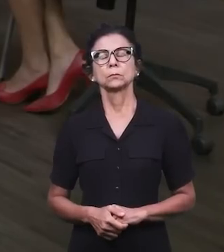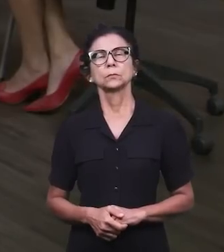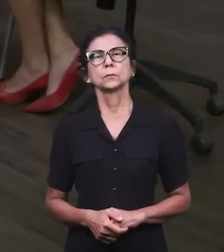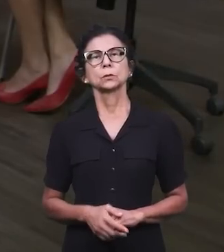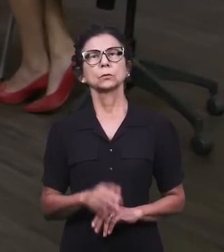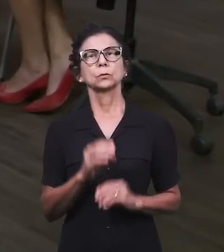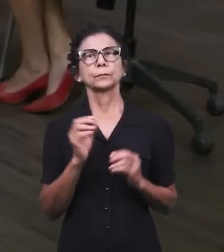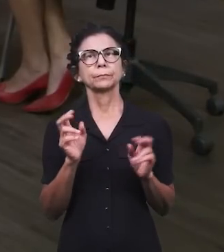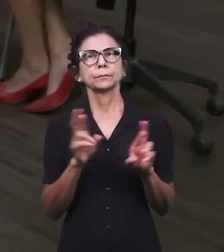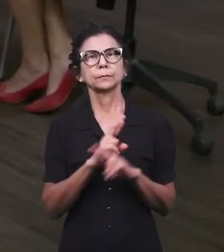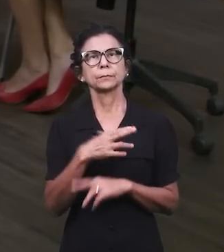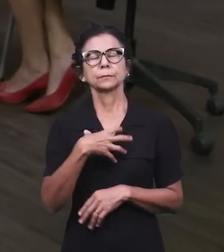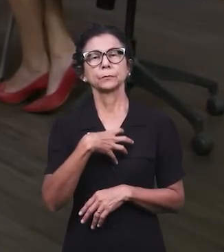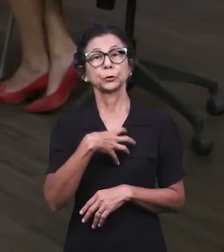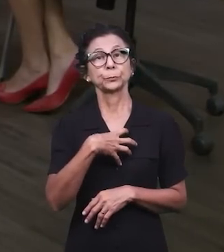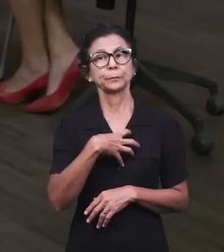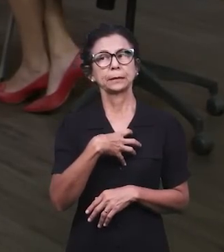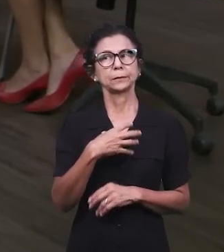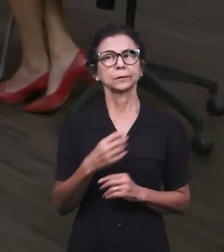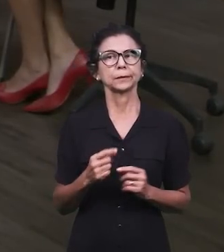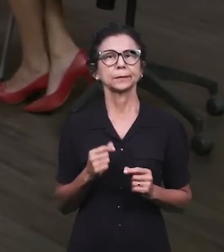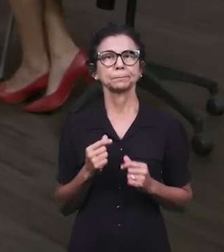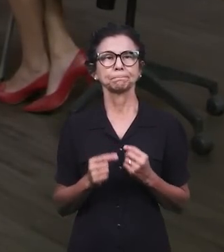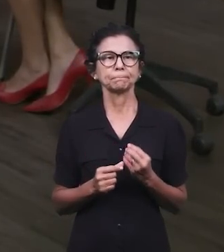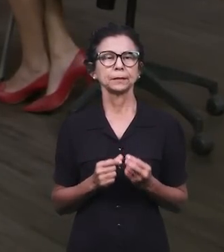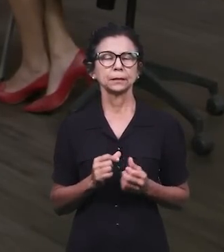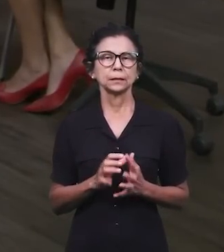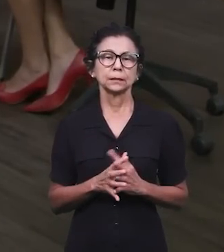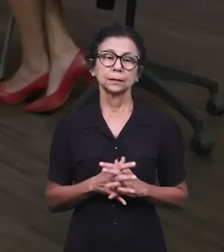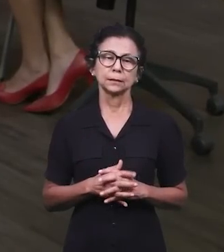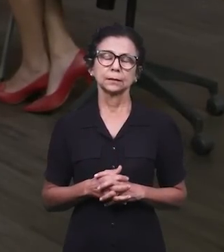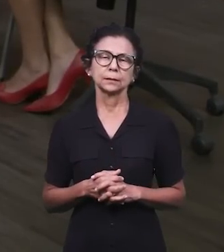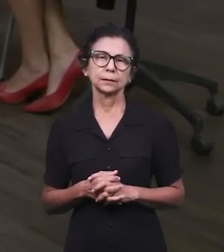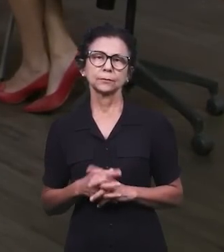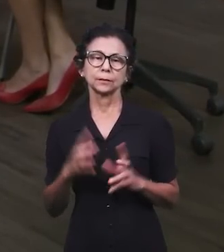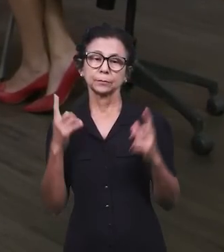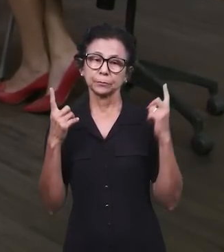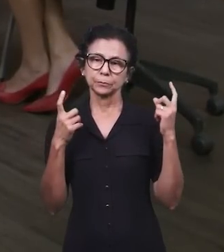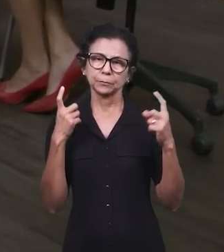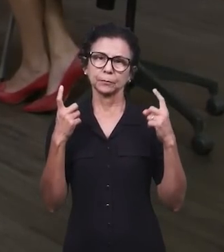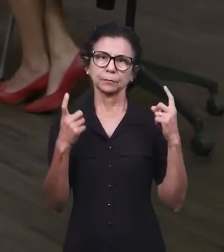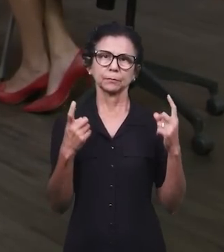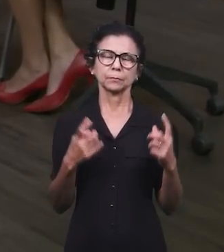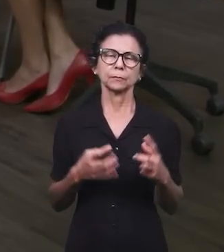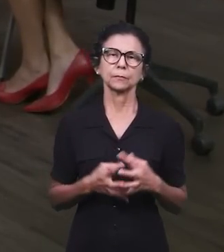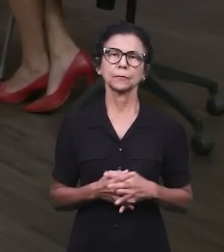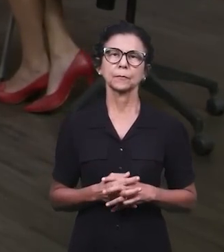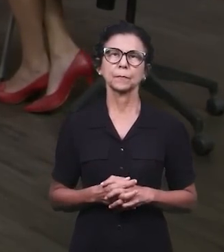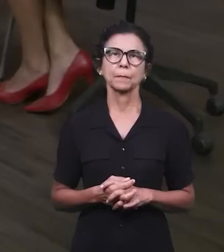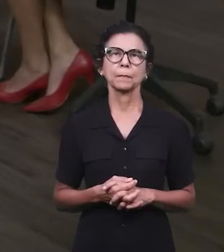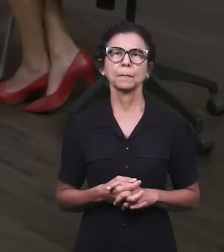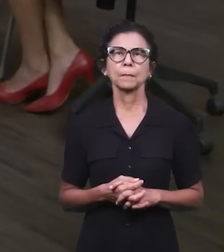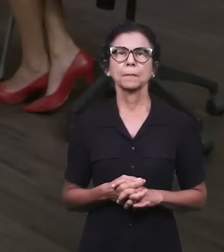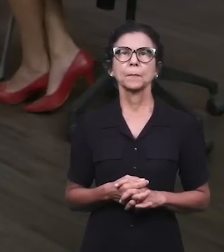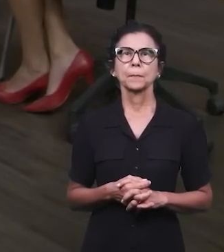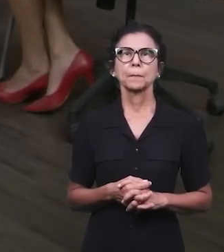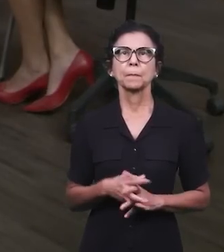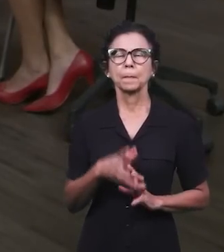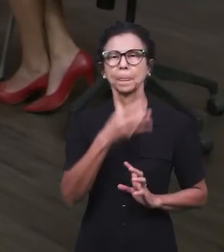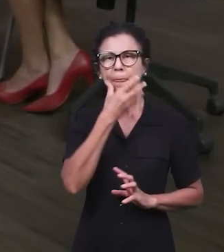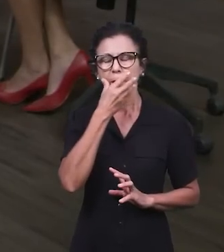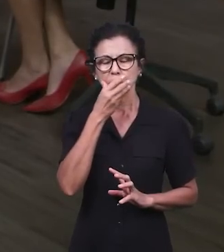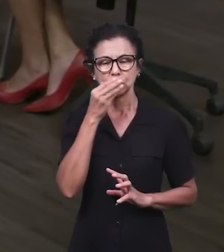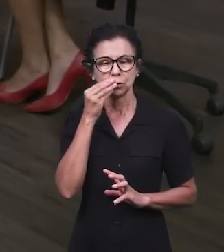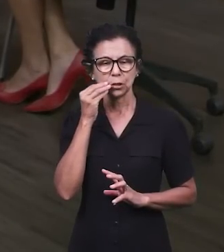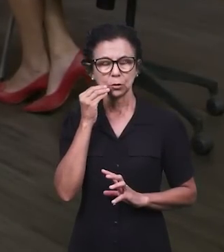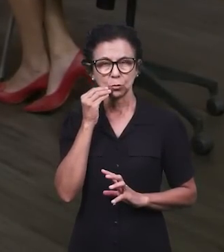fica com um julgamento mais comprometido. Então o jejum consegue te ajudar a perceber de